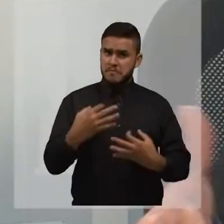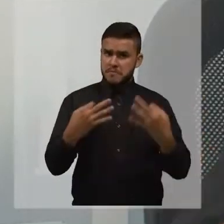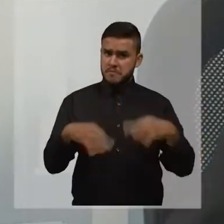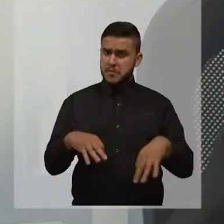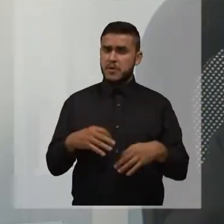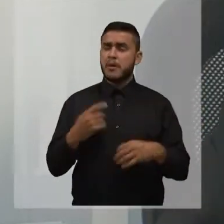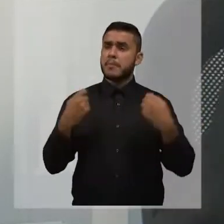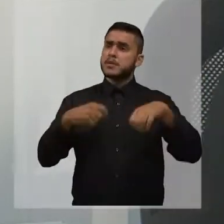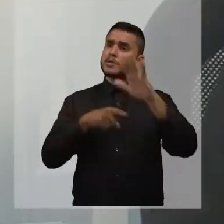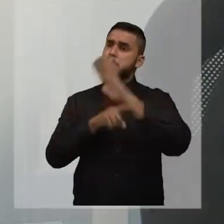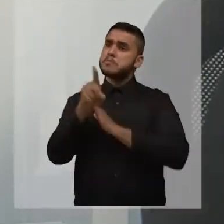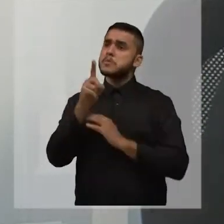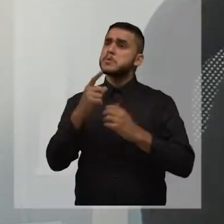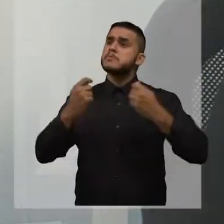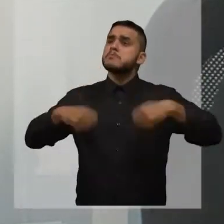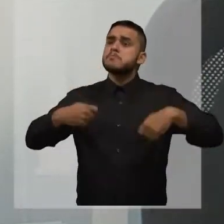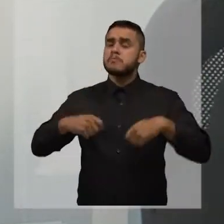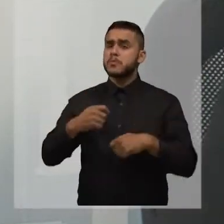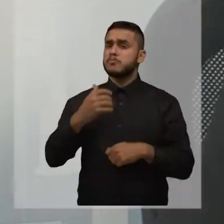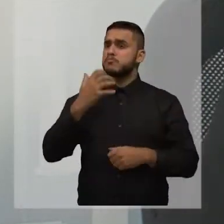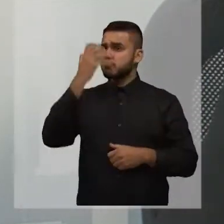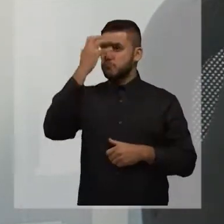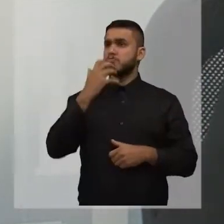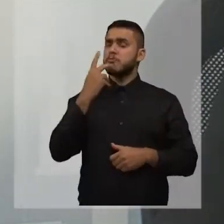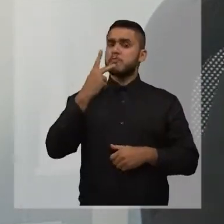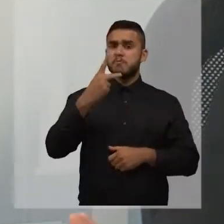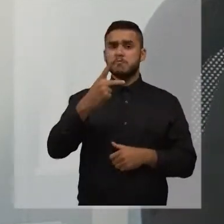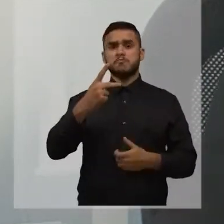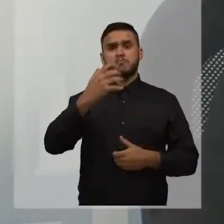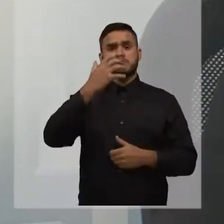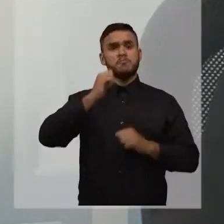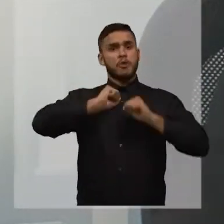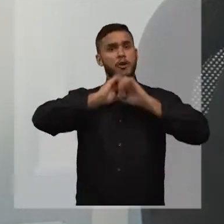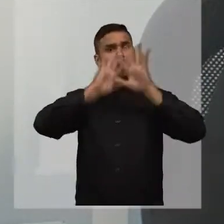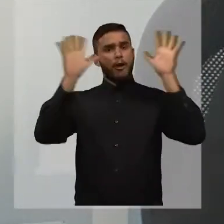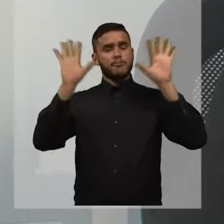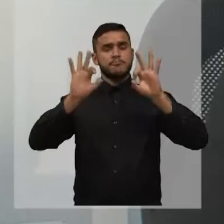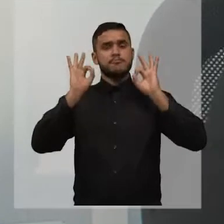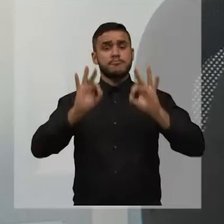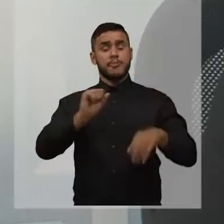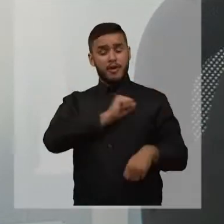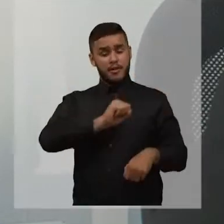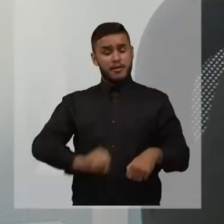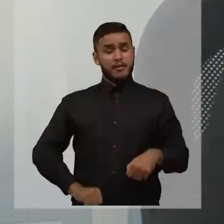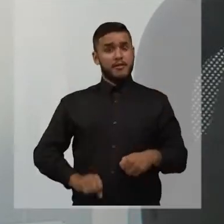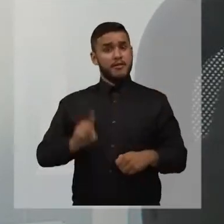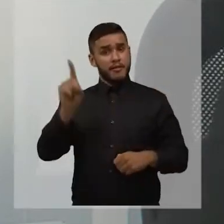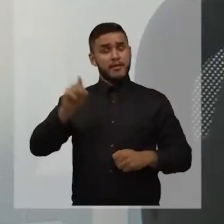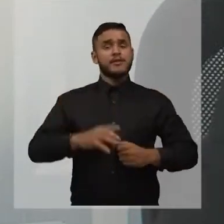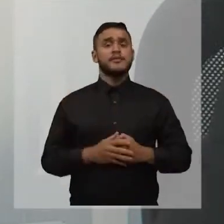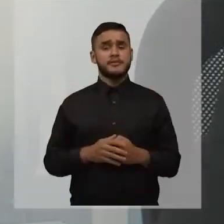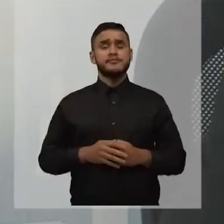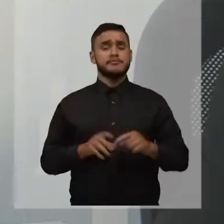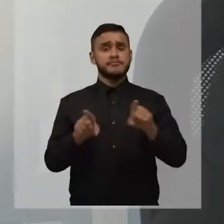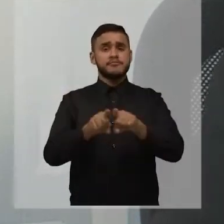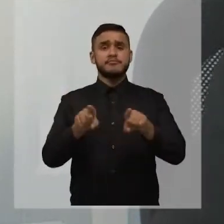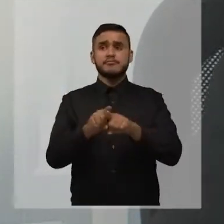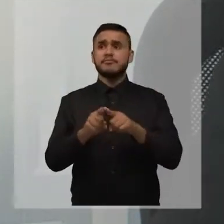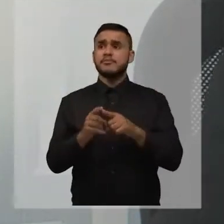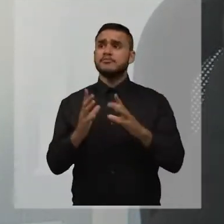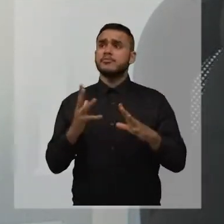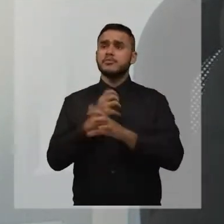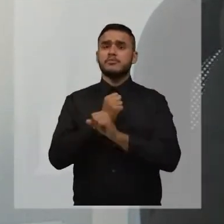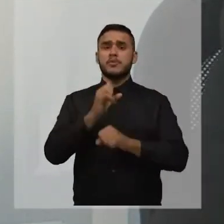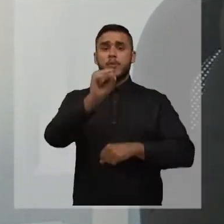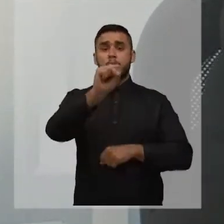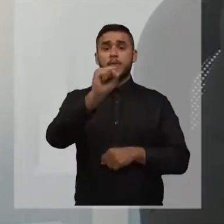cobrando posicionamentos mais nítidos dos parlamentos, principalmente no Senado. Porque no Senado é mais fácil você identificar, só são 81,